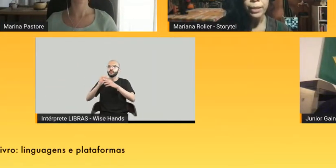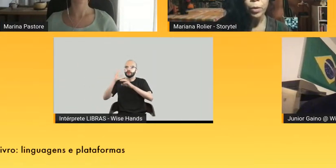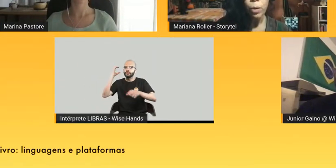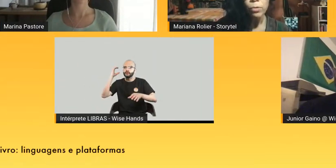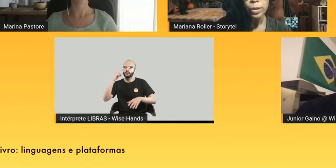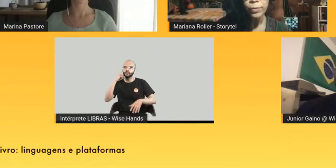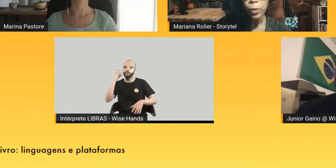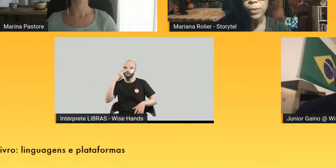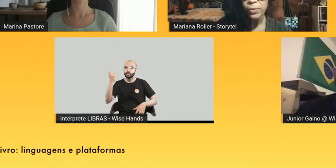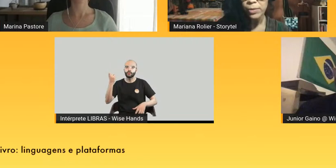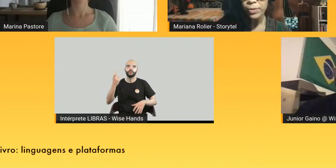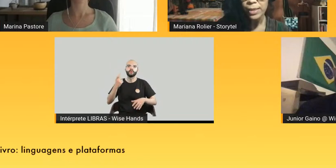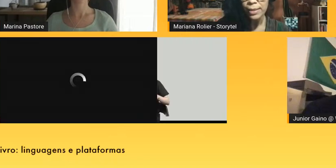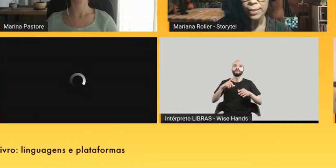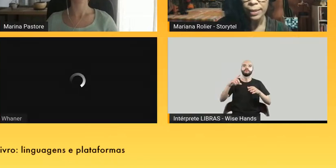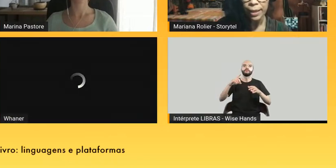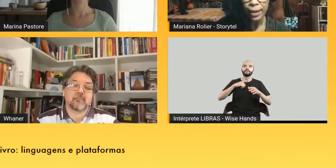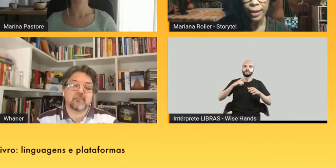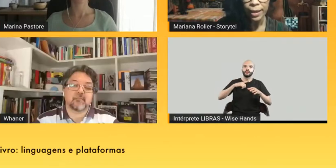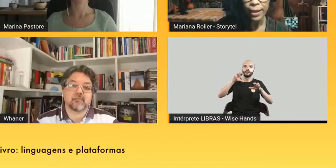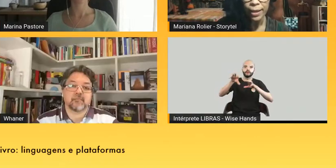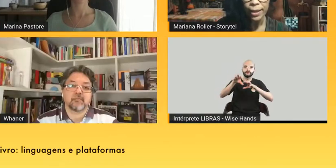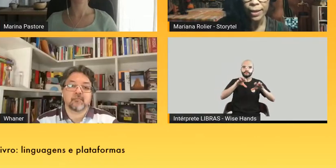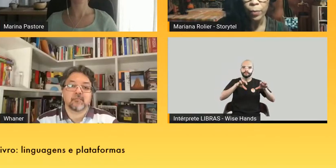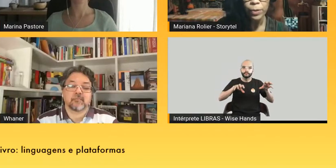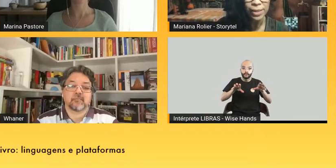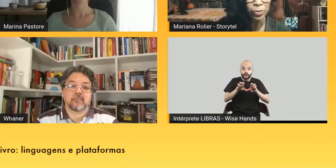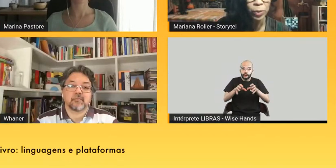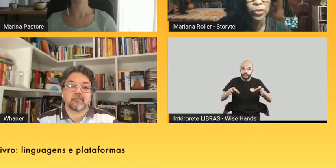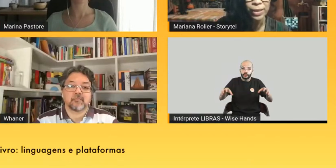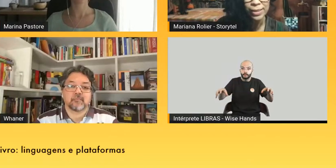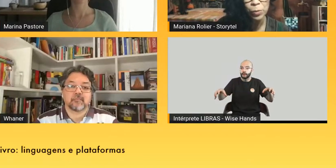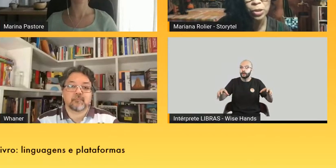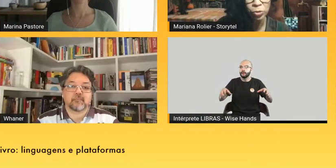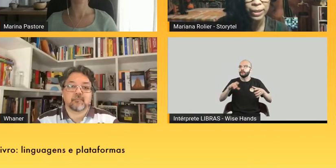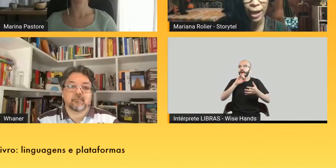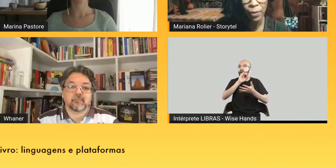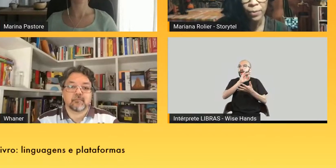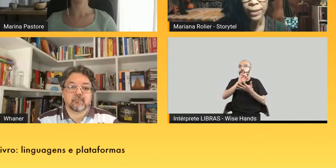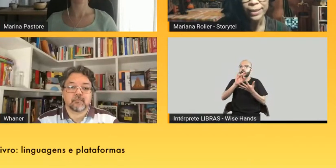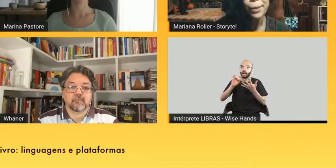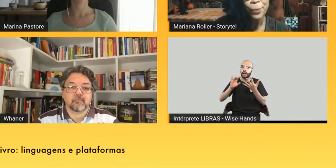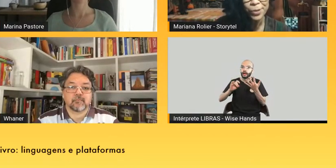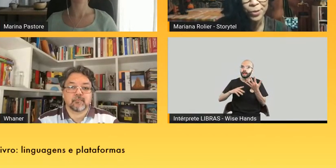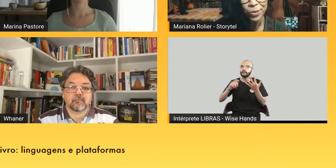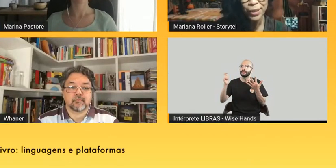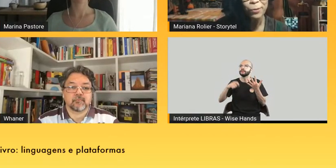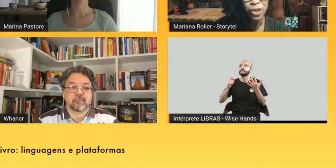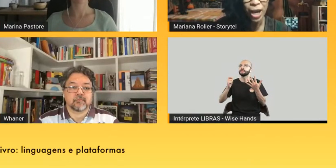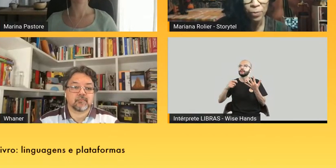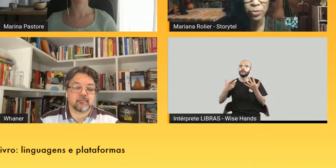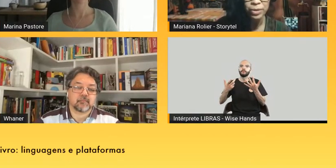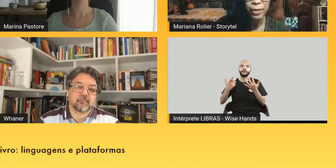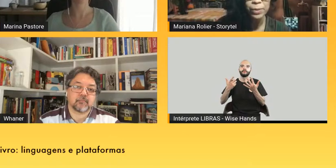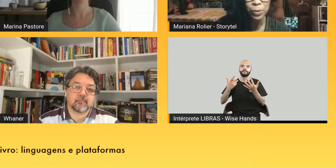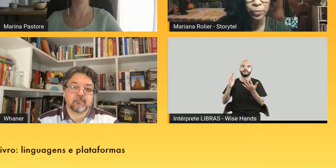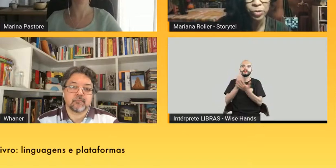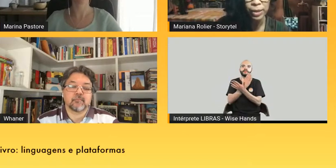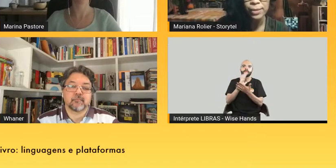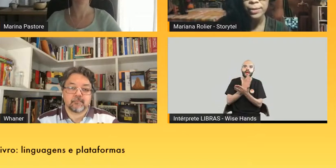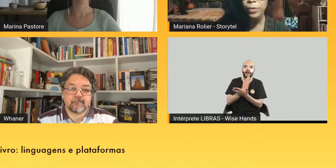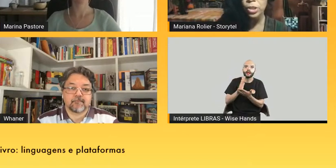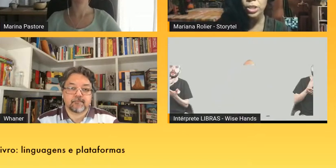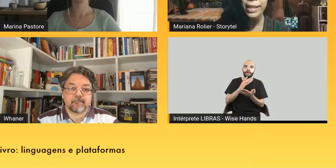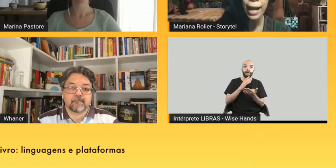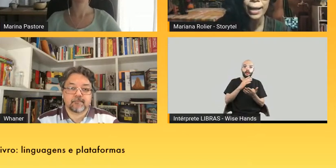processo então o audiolibro é como se você fizesse o processo duas vezes o editorial e depois o editorial de áudio